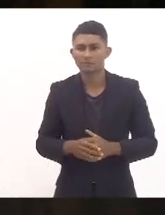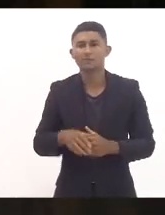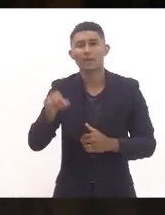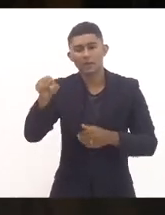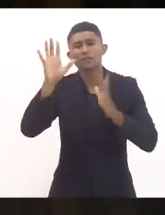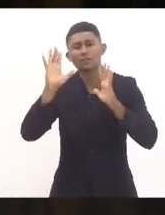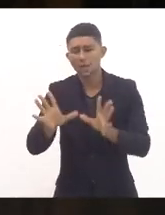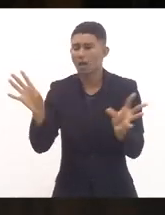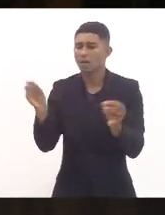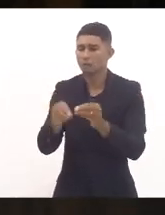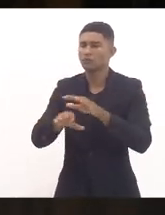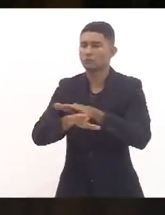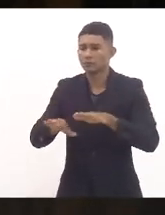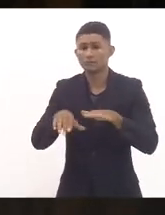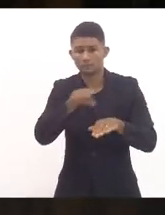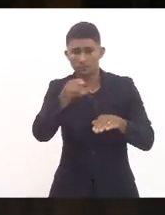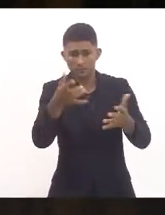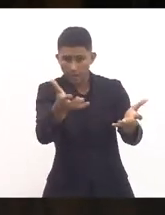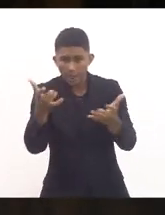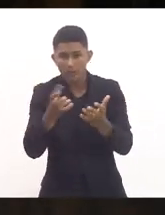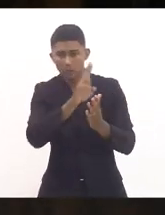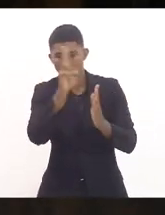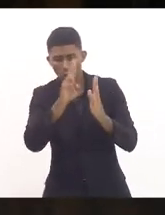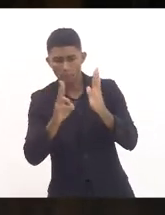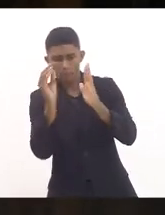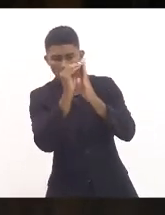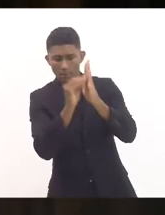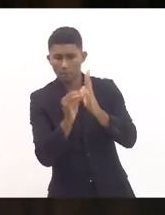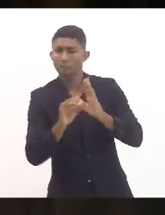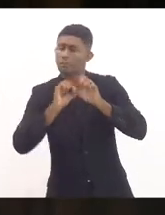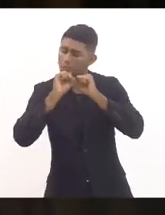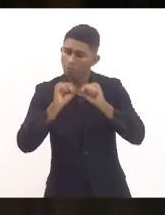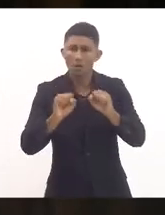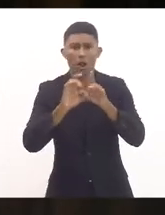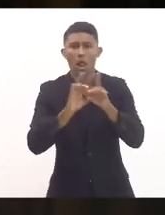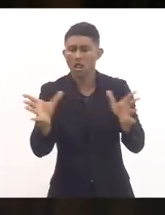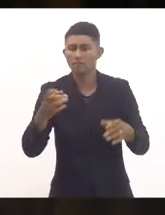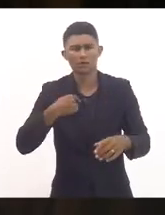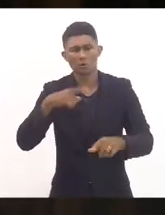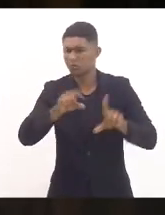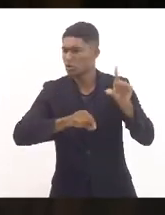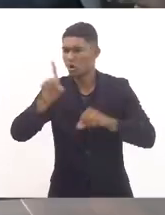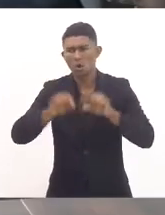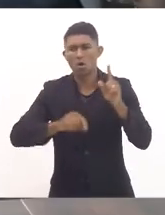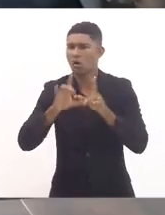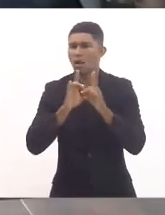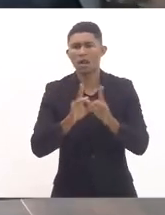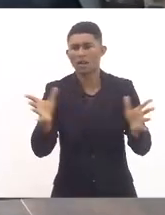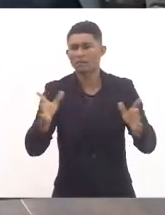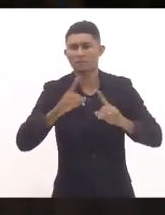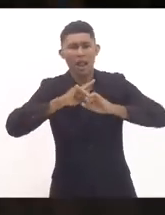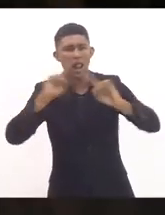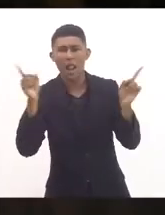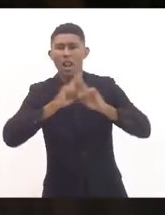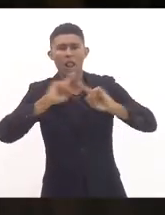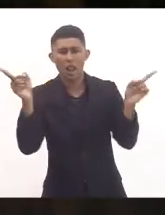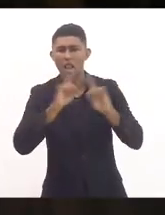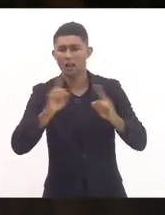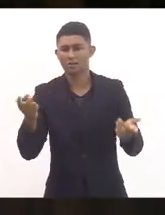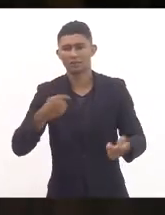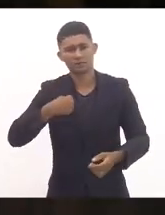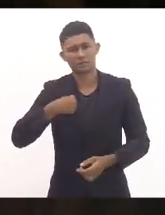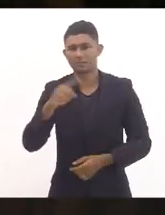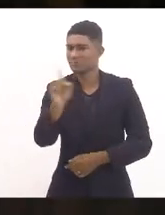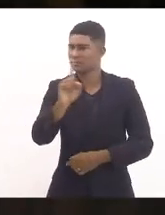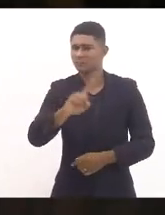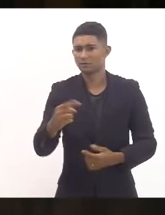concluiu a sua fala e quem quiser se inscrever, que se inscreva. Aqui eu concedo para todo mundo. Não adianta ficar reclamando, reclama comigo.